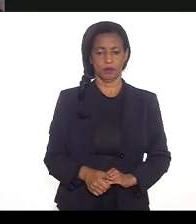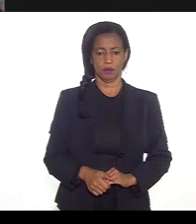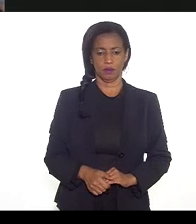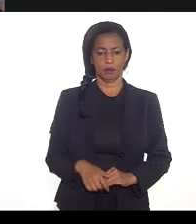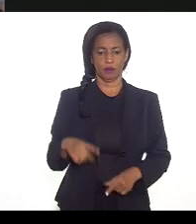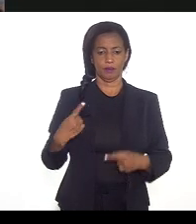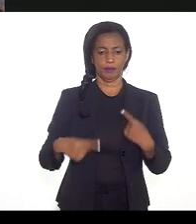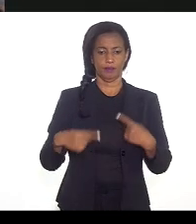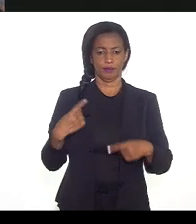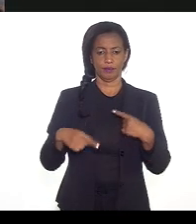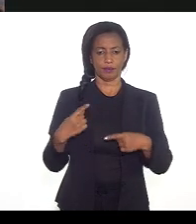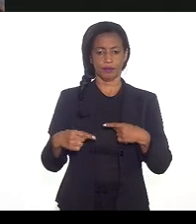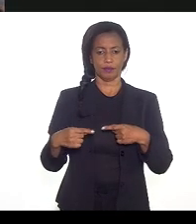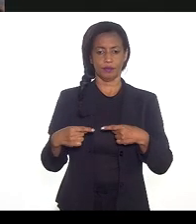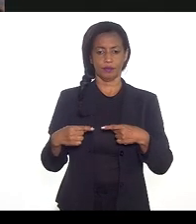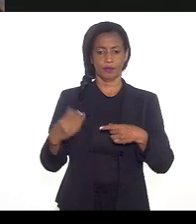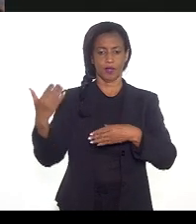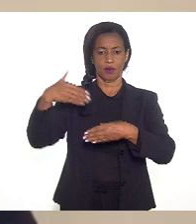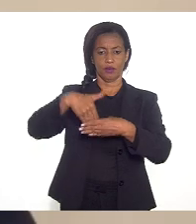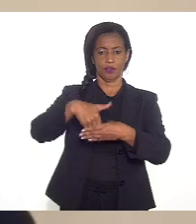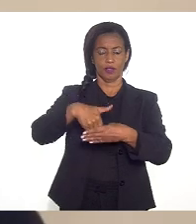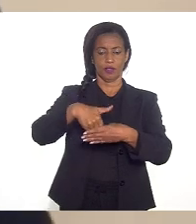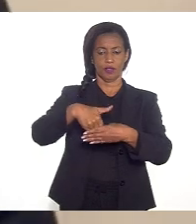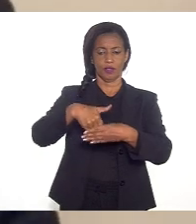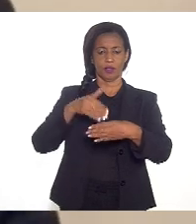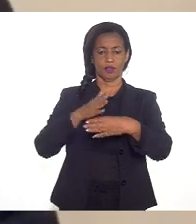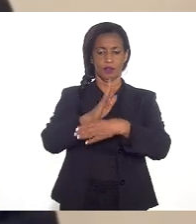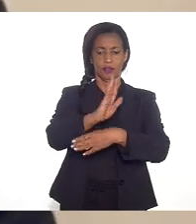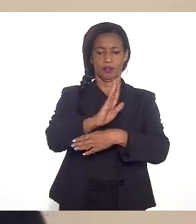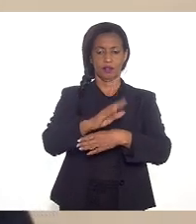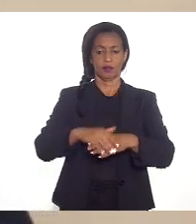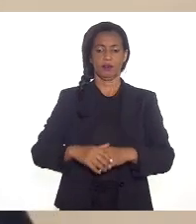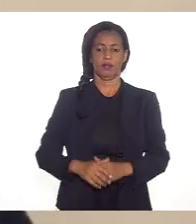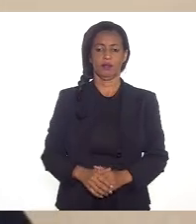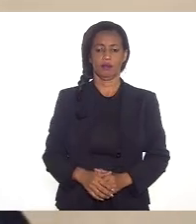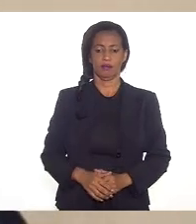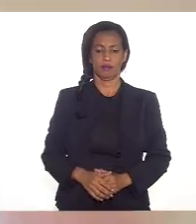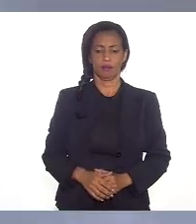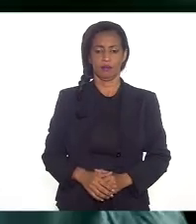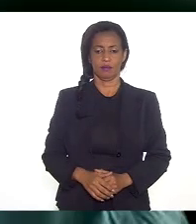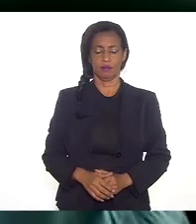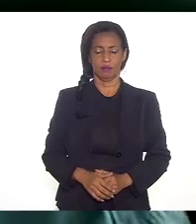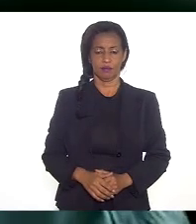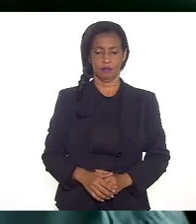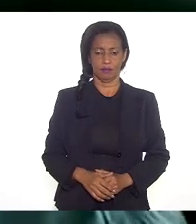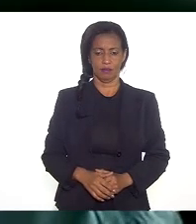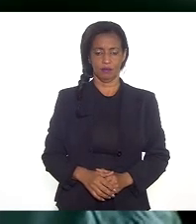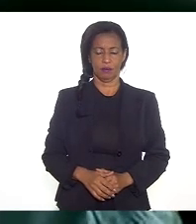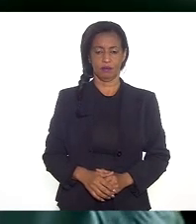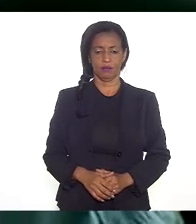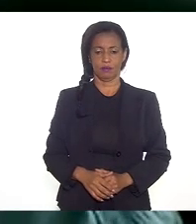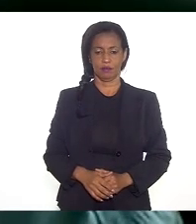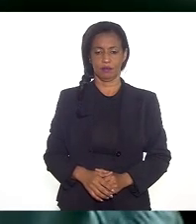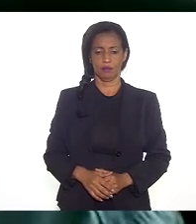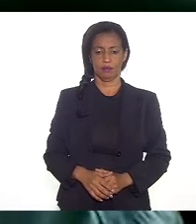Em discussão, em votação, aprovado. Senhor presidente, não havendo.